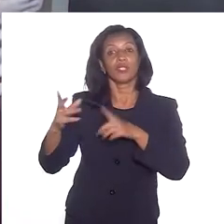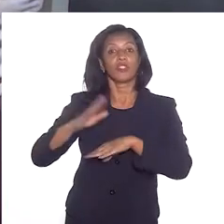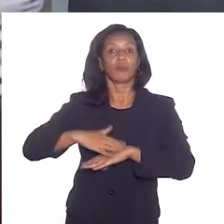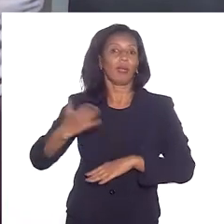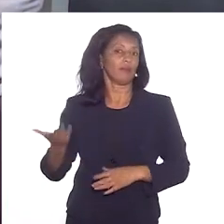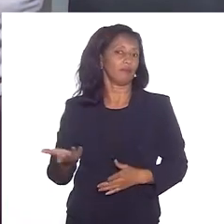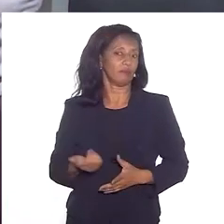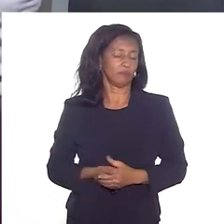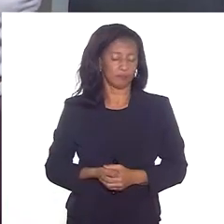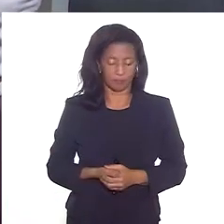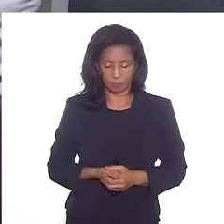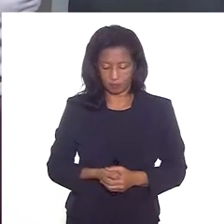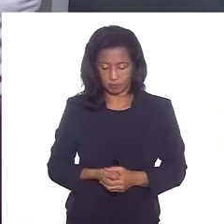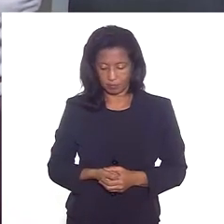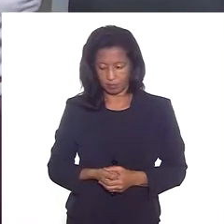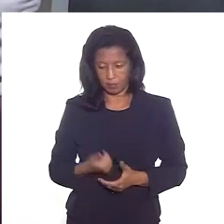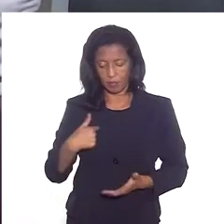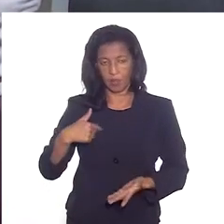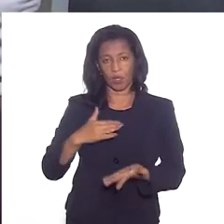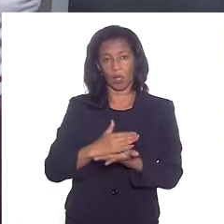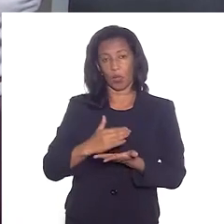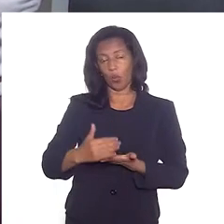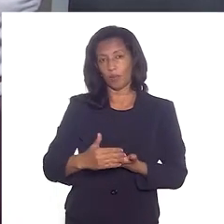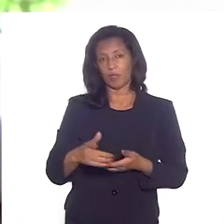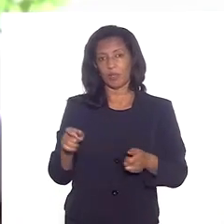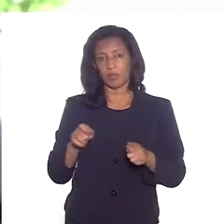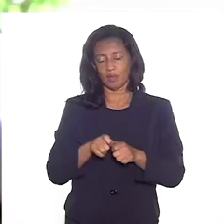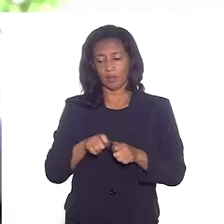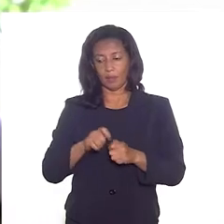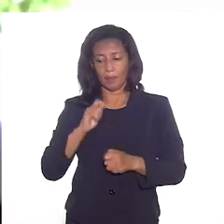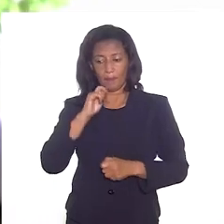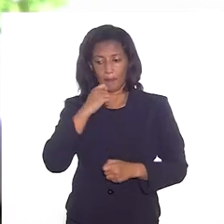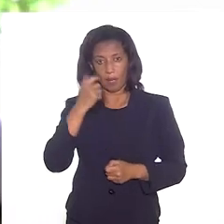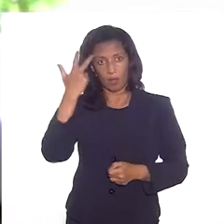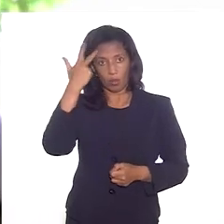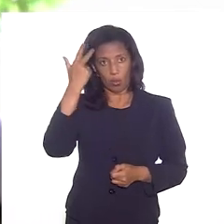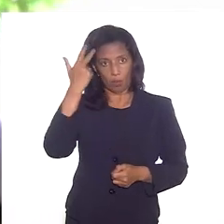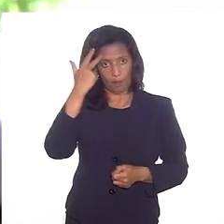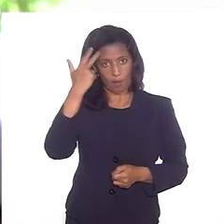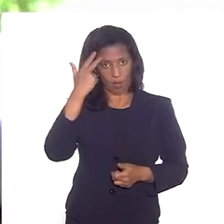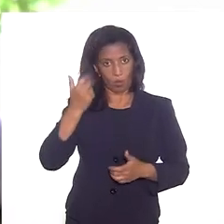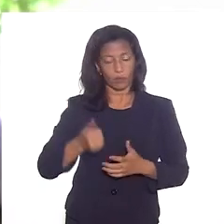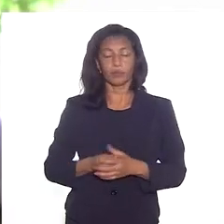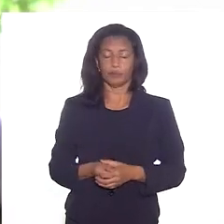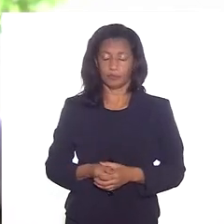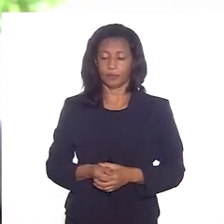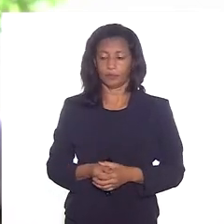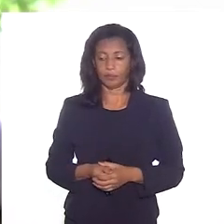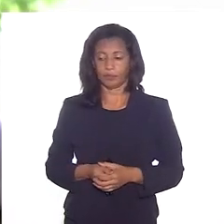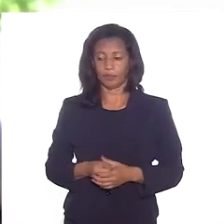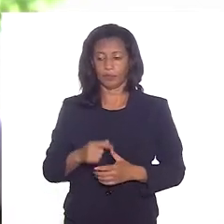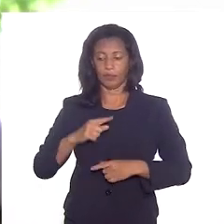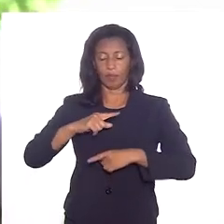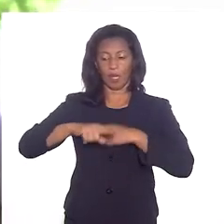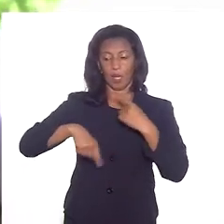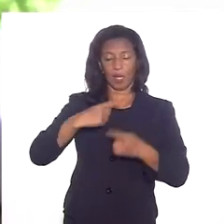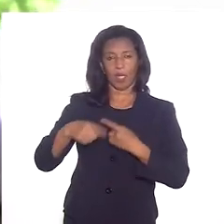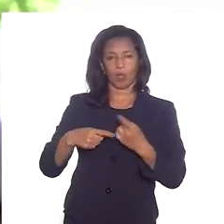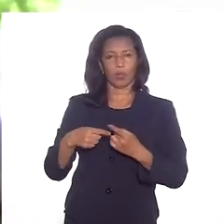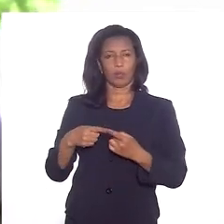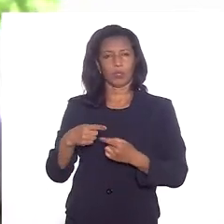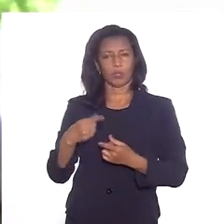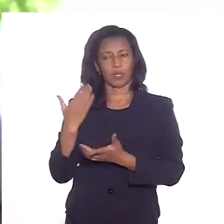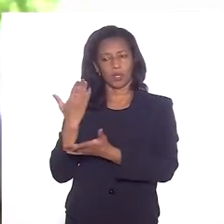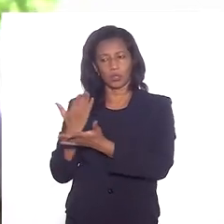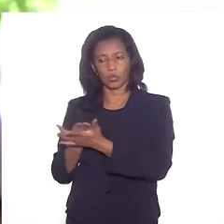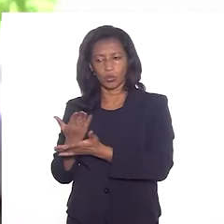mais gostam? Então, eu comecei fazendo o pão normal de farinha branca, né, o pão doce. Aí eu